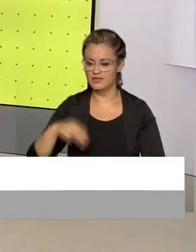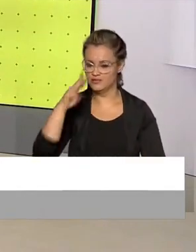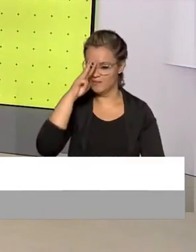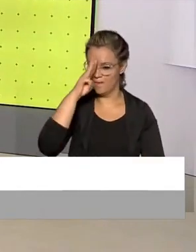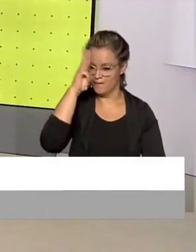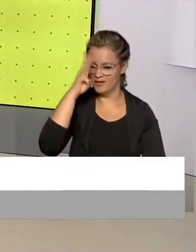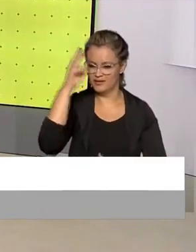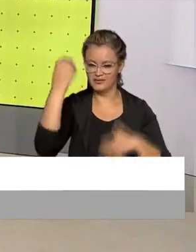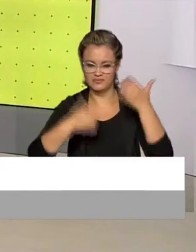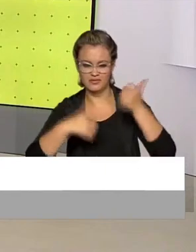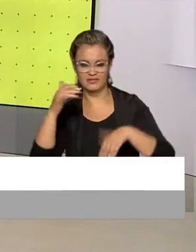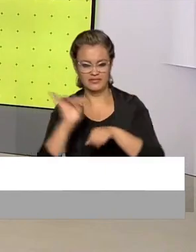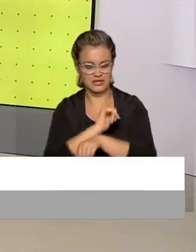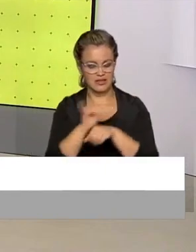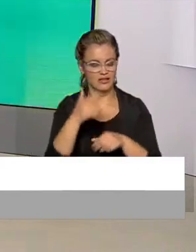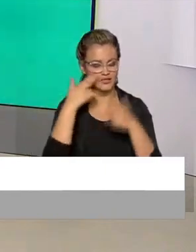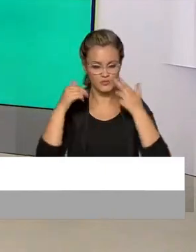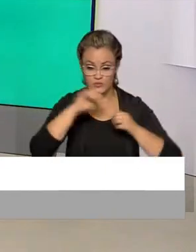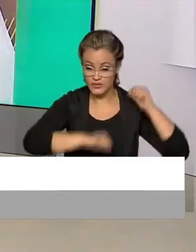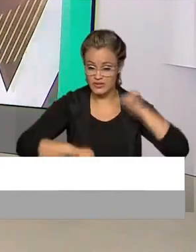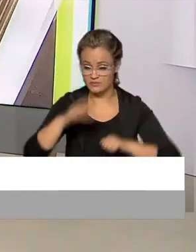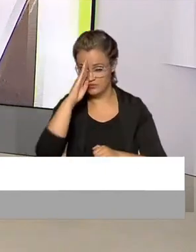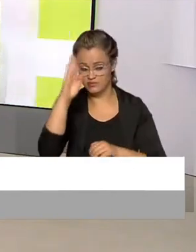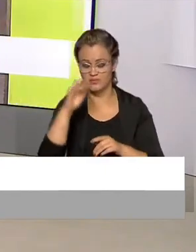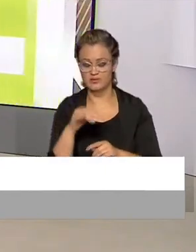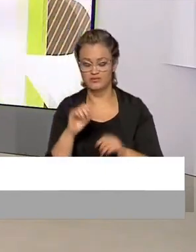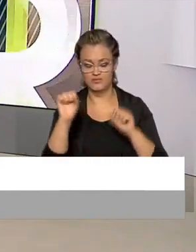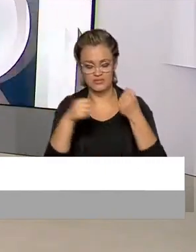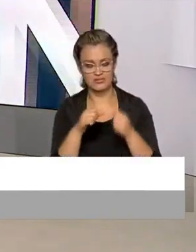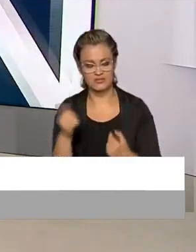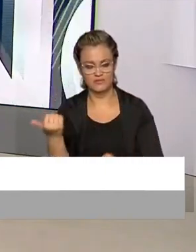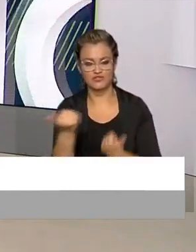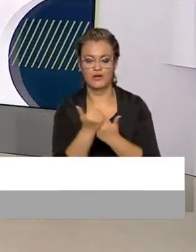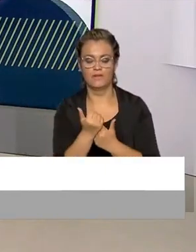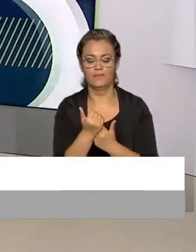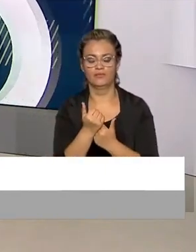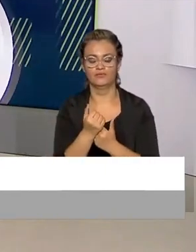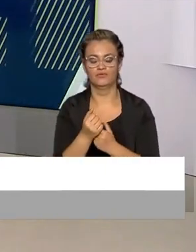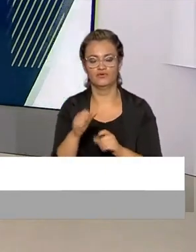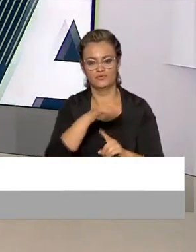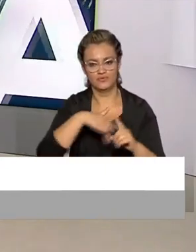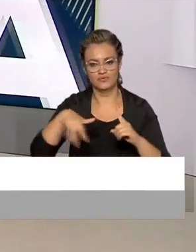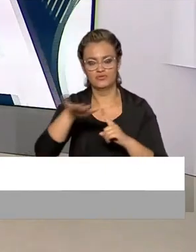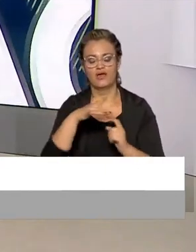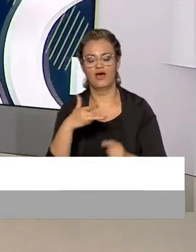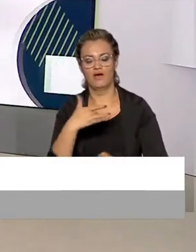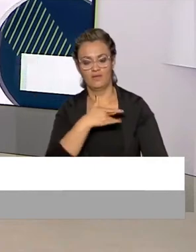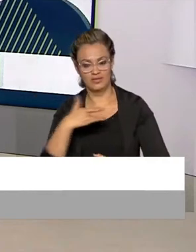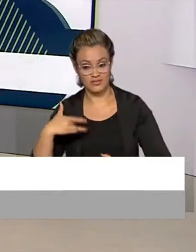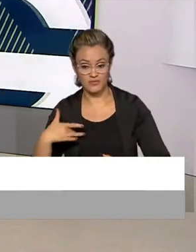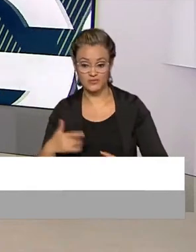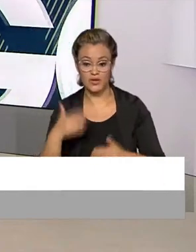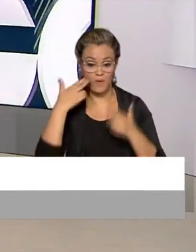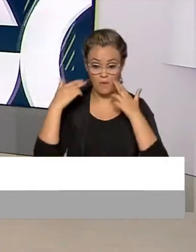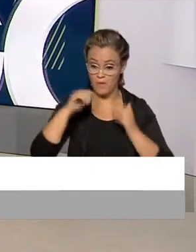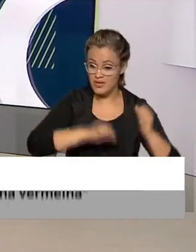e ações do Exército, especialmente o sistema de proteção social e o auxílio à saúde. O Exército